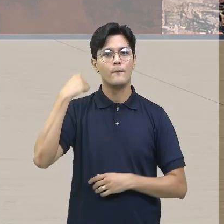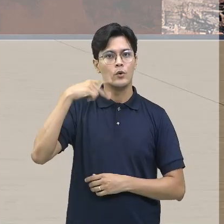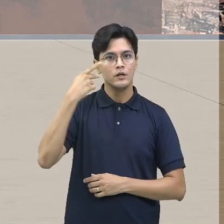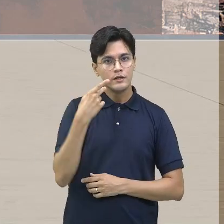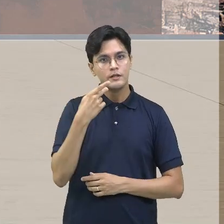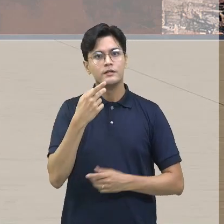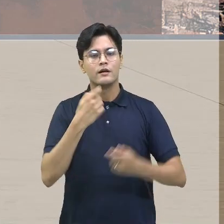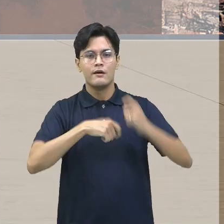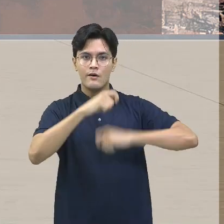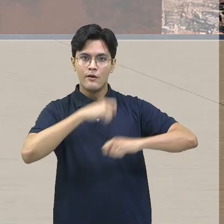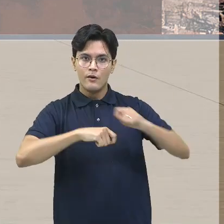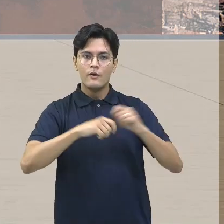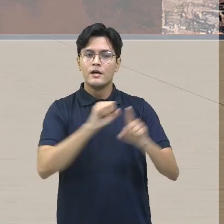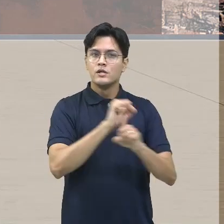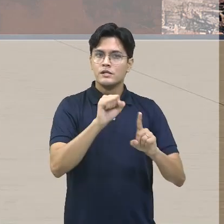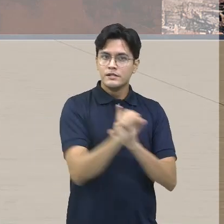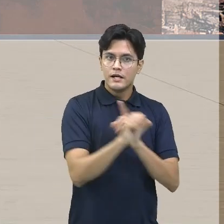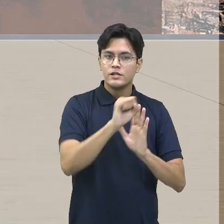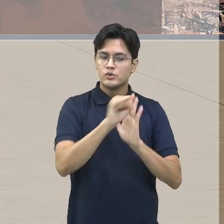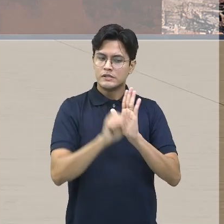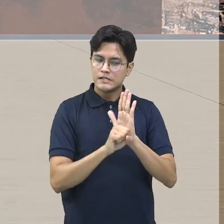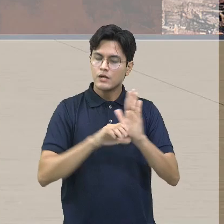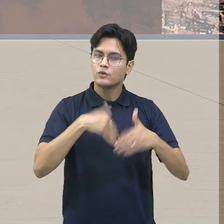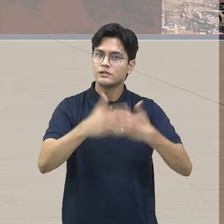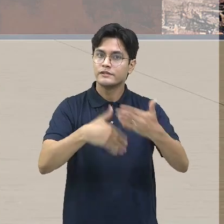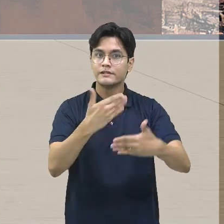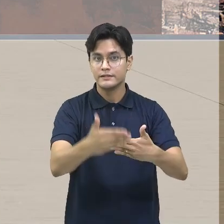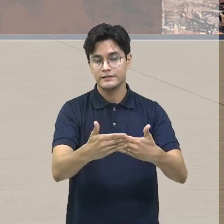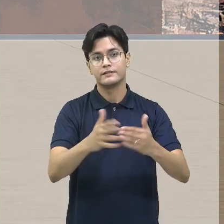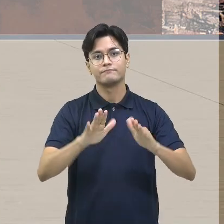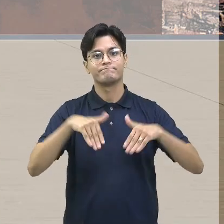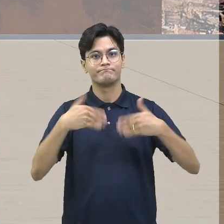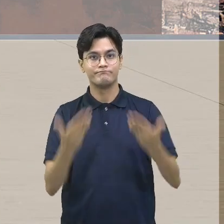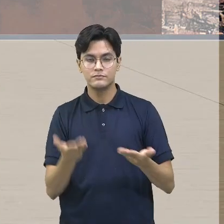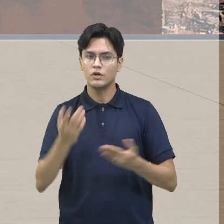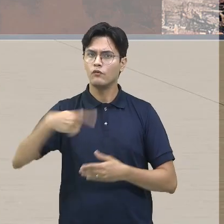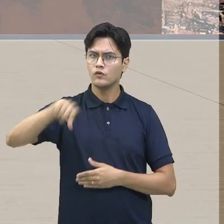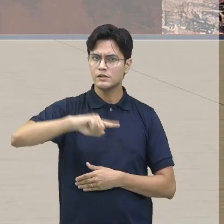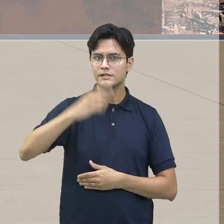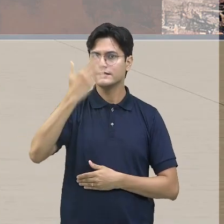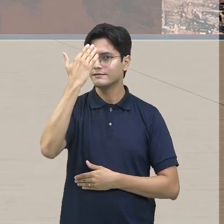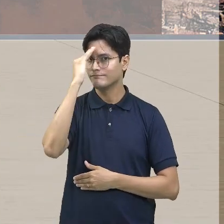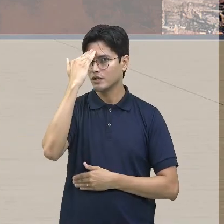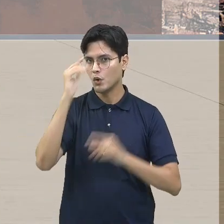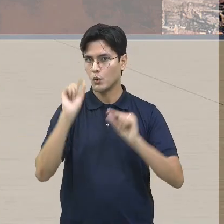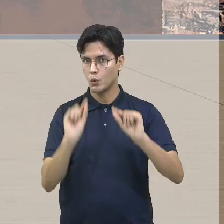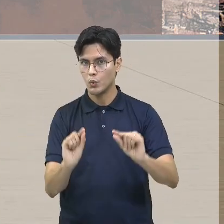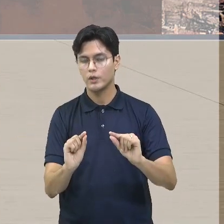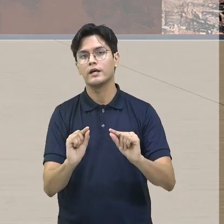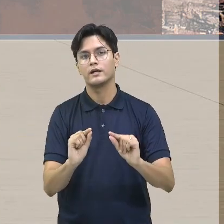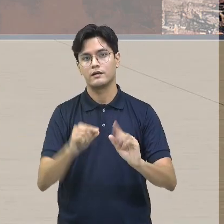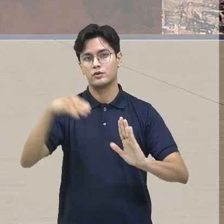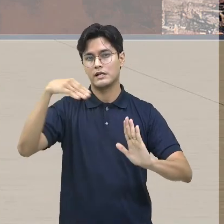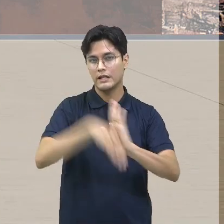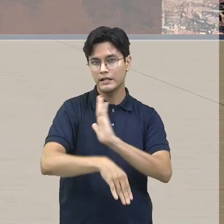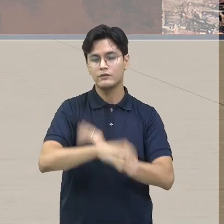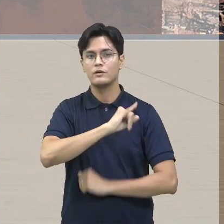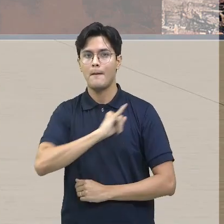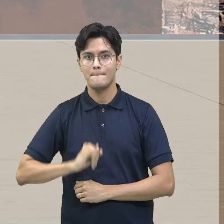dos séculos seguintes. Então você vai compreender justamente que o declínio do Império Romano, ele